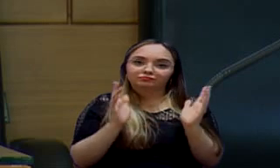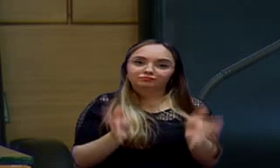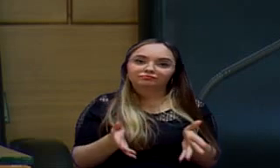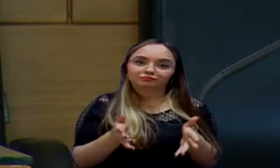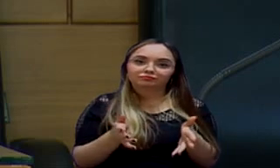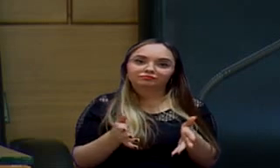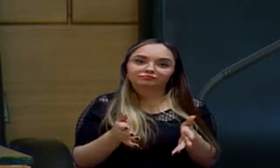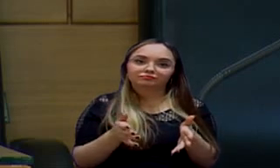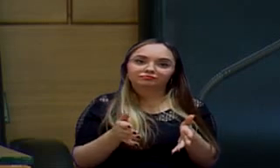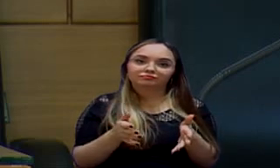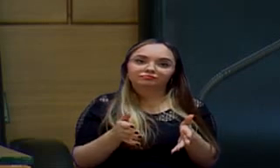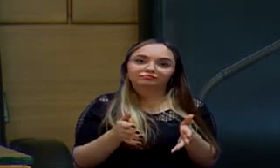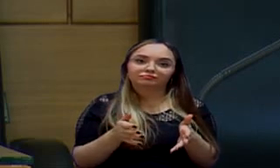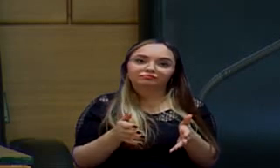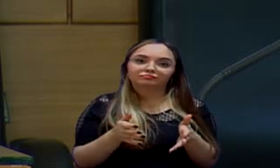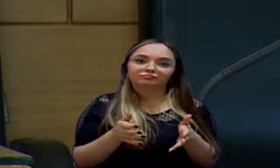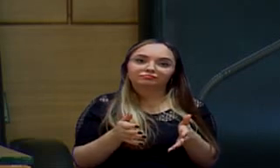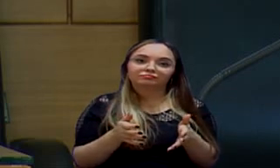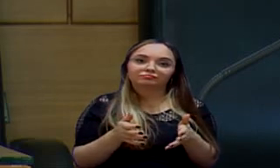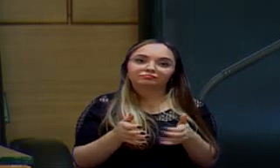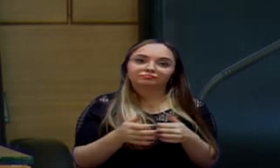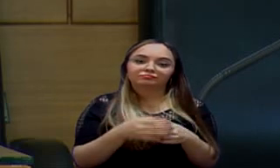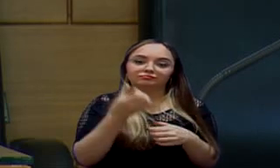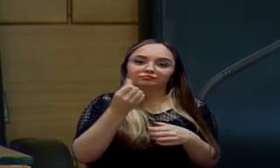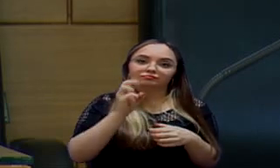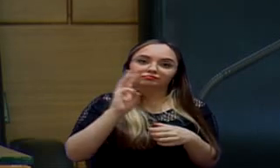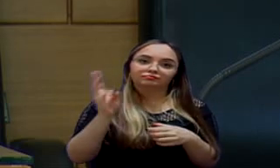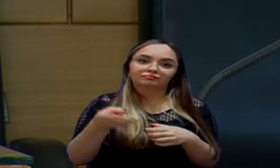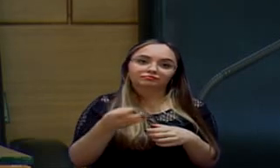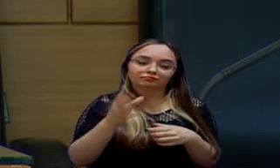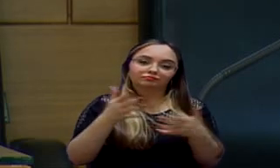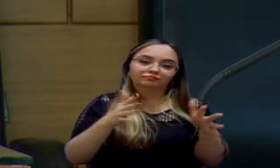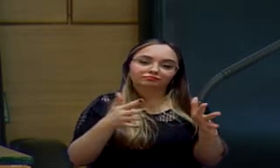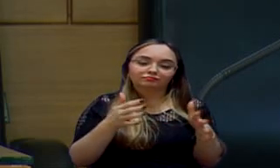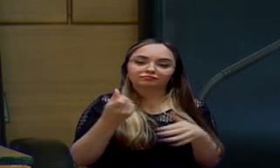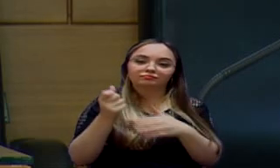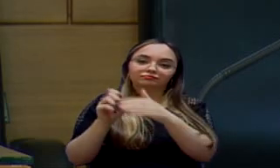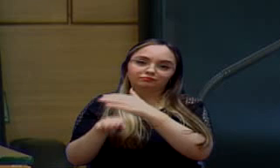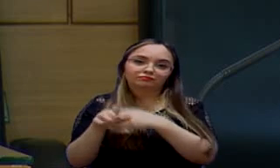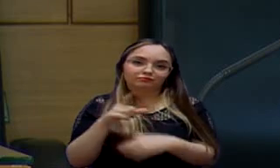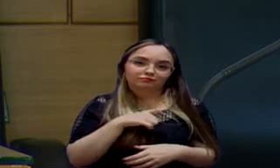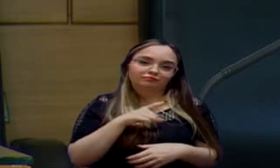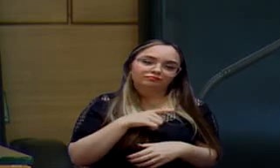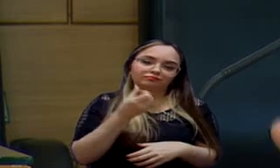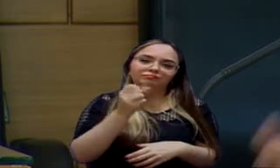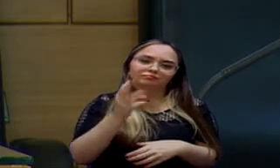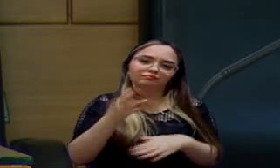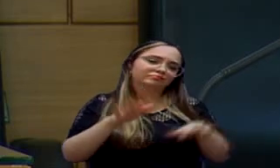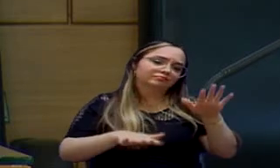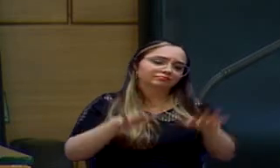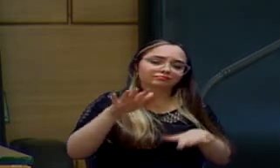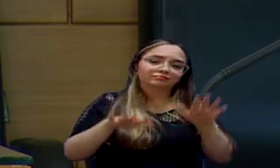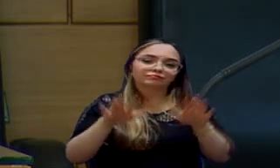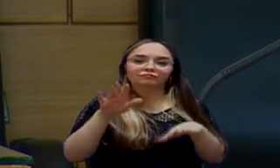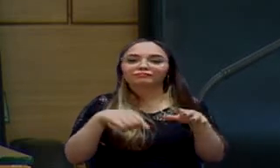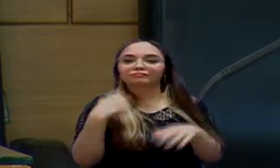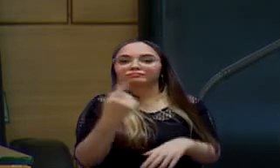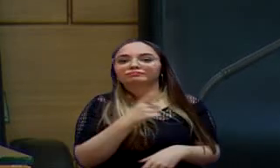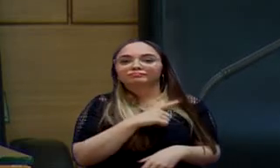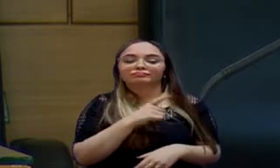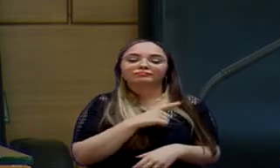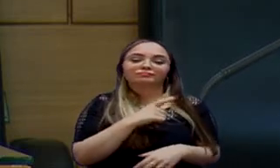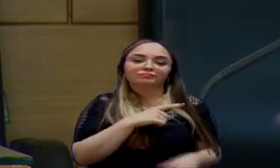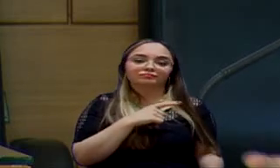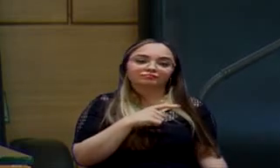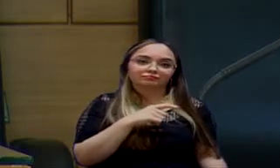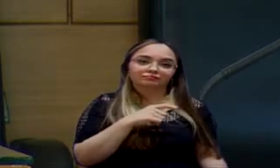com um caixa com 6 milhões aproximadamente claro que isso é variável às vezes entram nós estamos aí com algumas